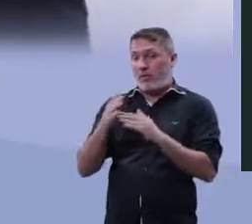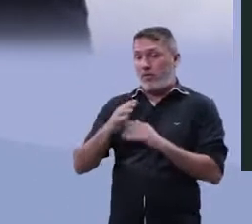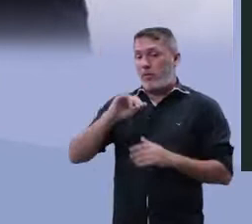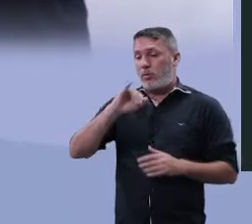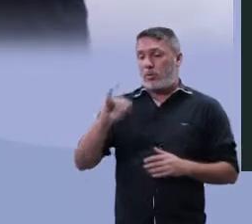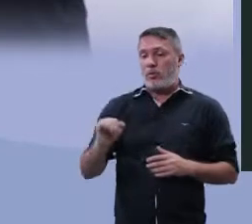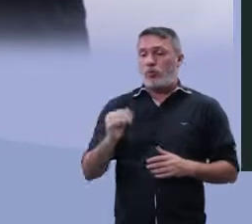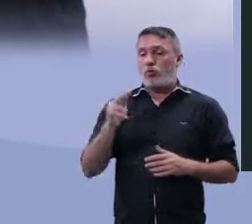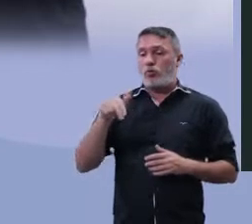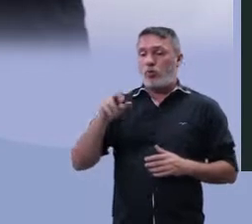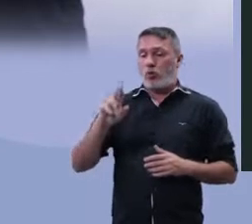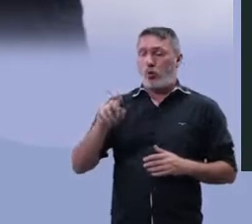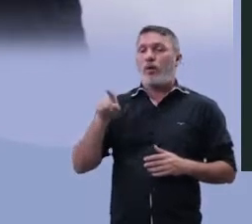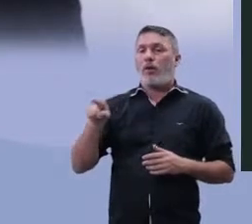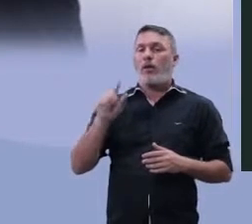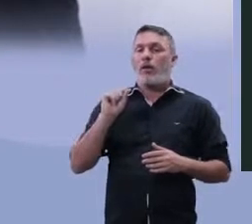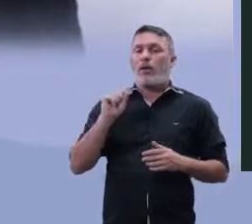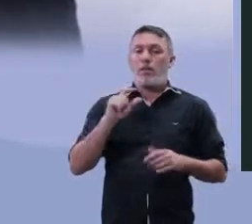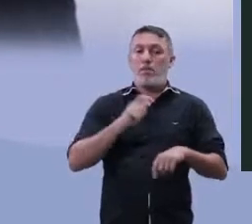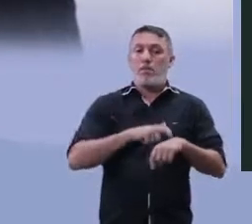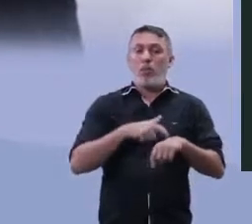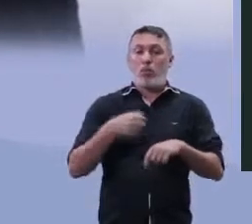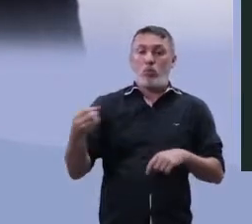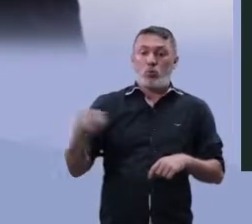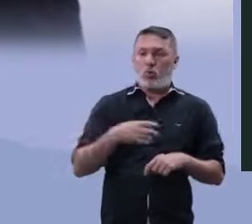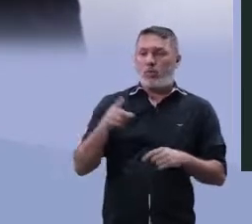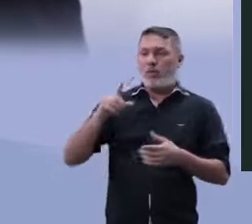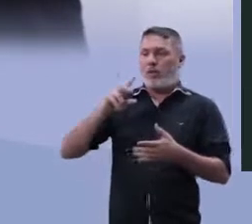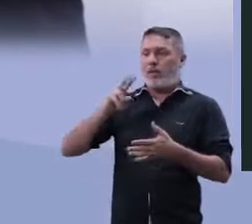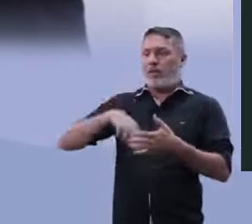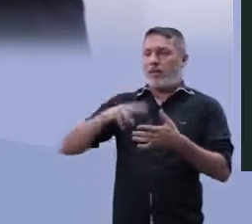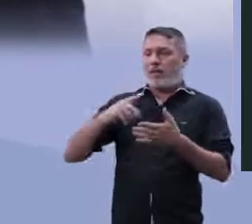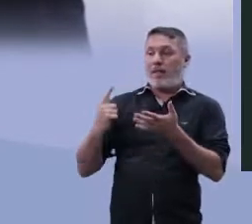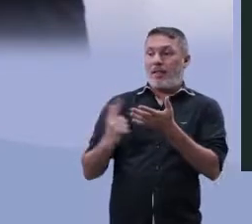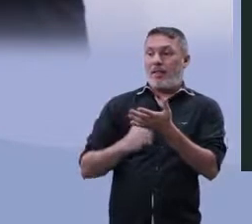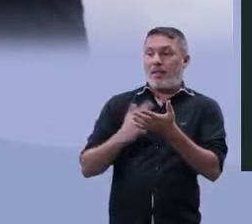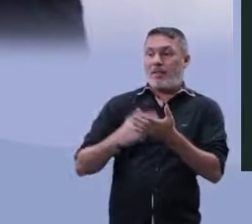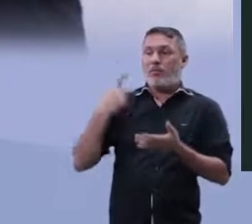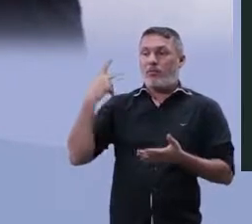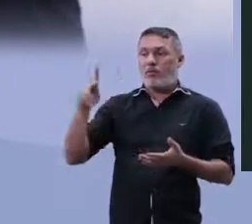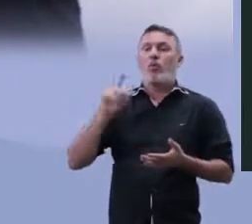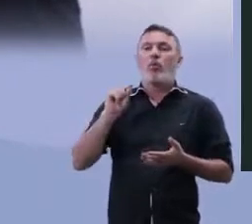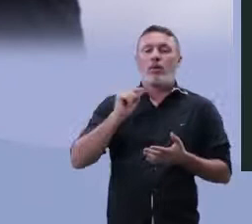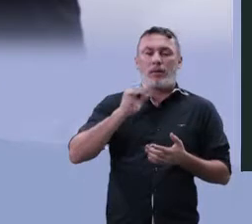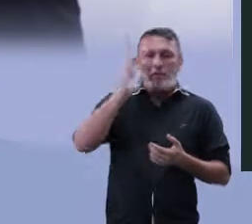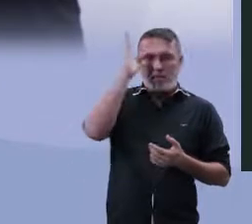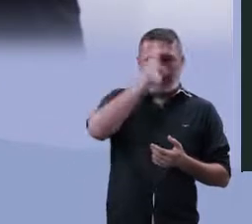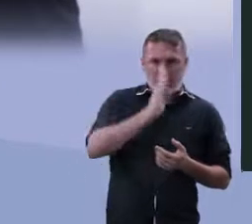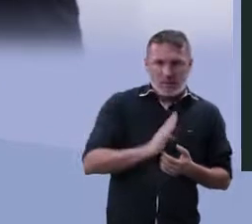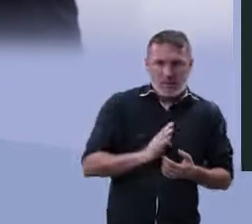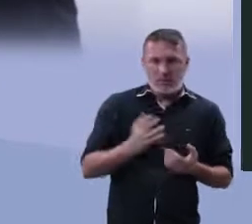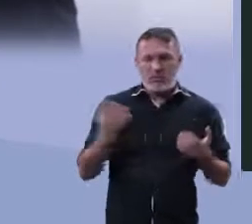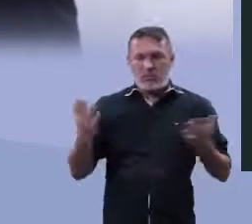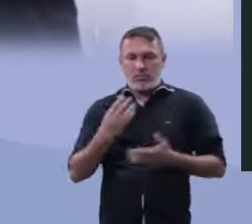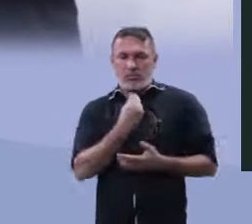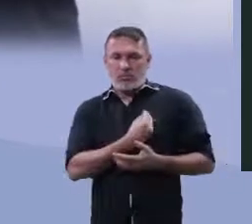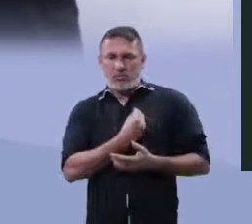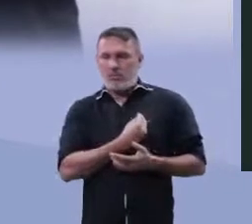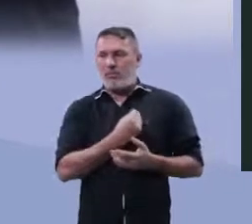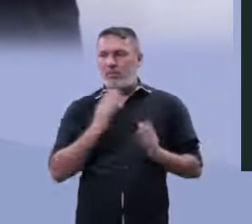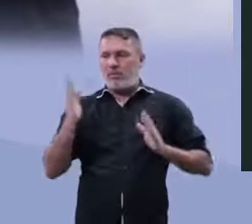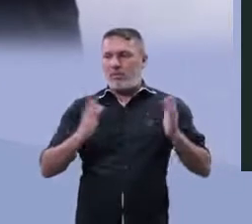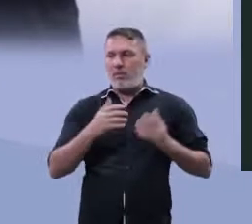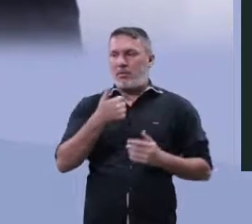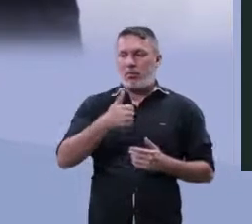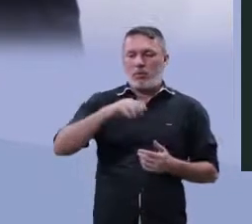temos o Caio Prado Júnior, com a formação do Brasil contemporâneo. Aí é um livro de 1942, é importante na leitura